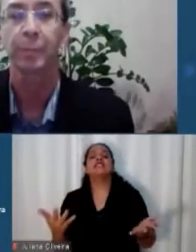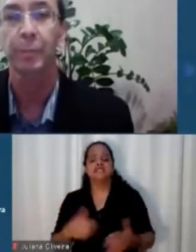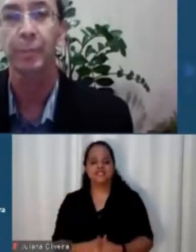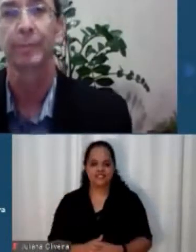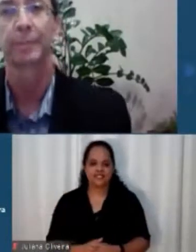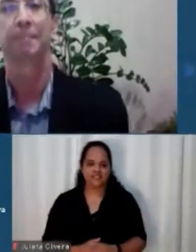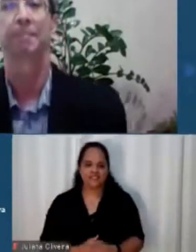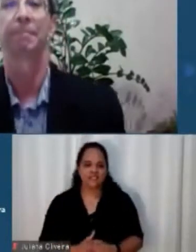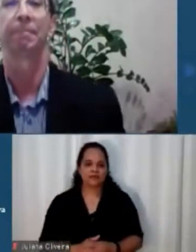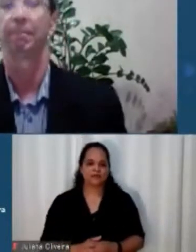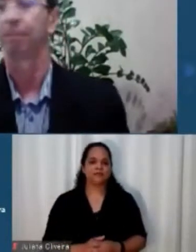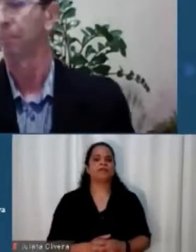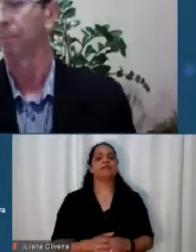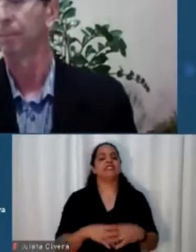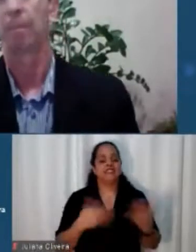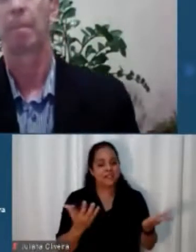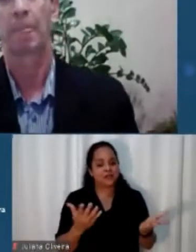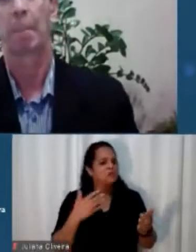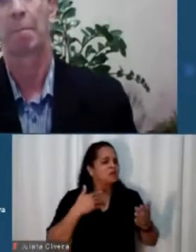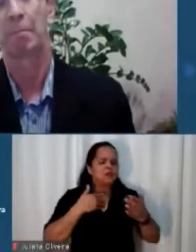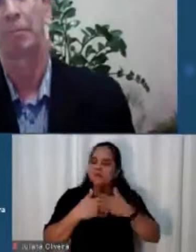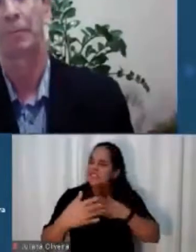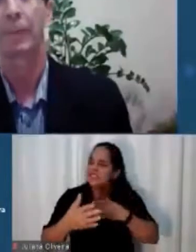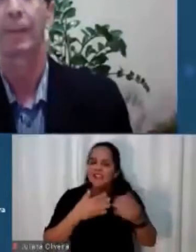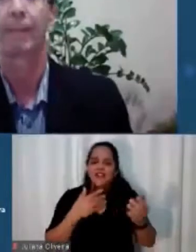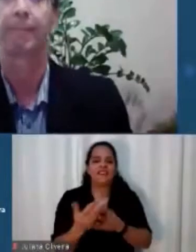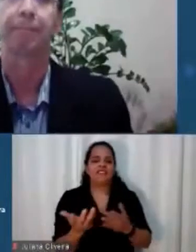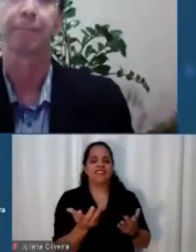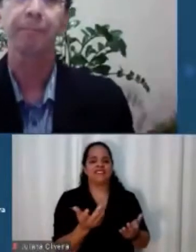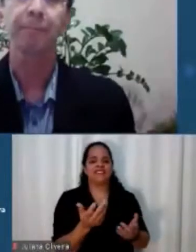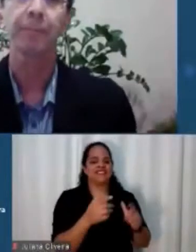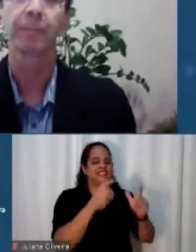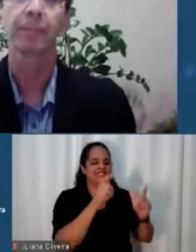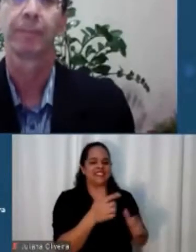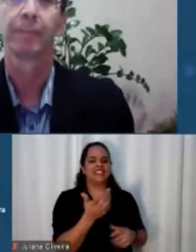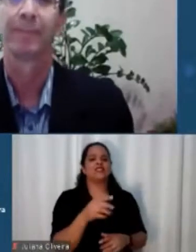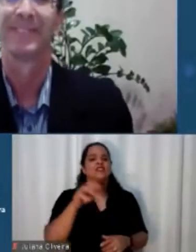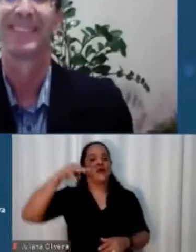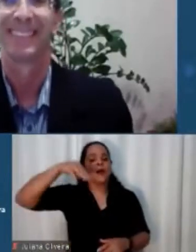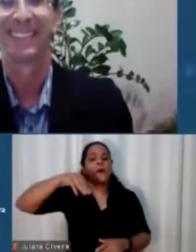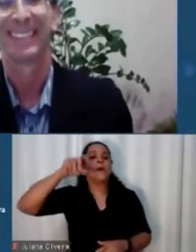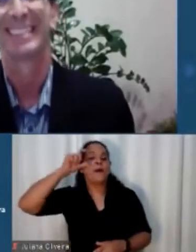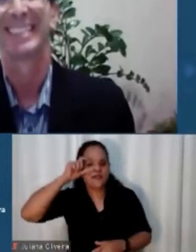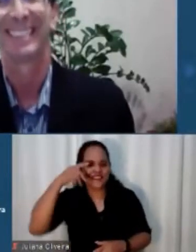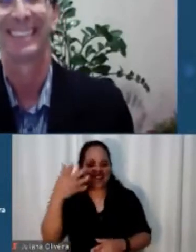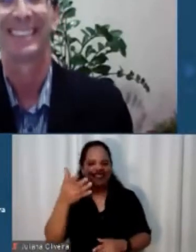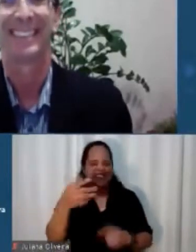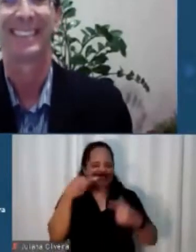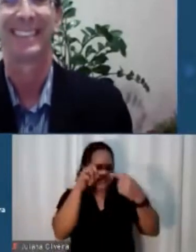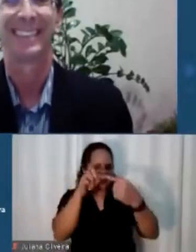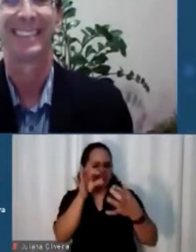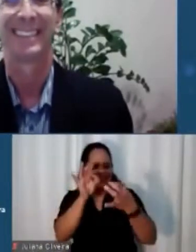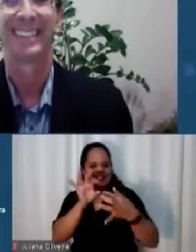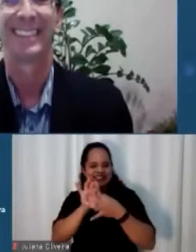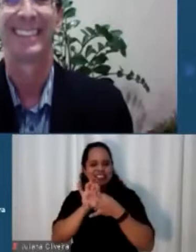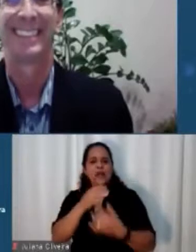Em qualquer situação, o doutor Márcio Antônio vai concordar comigo, que a pior situação